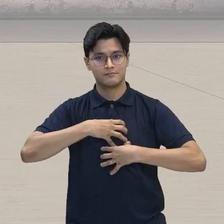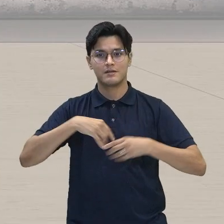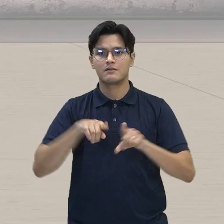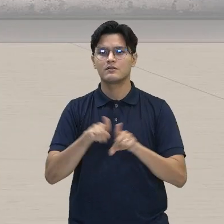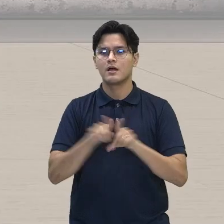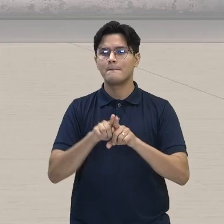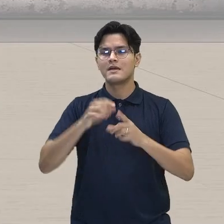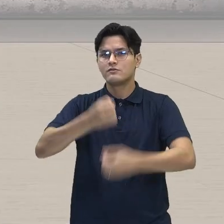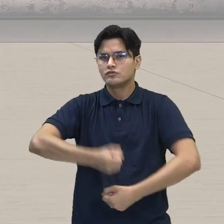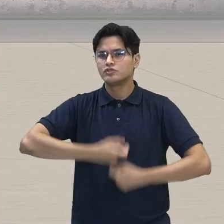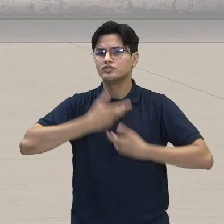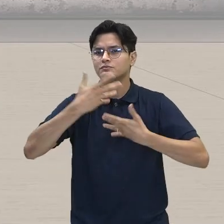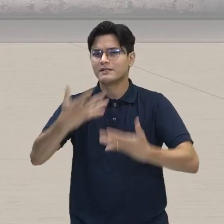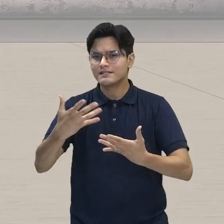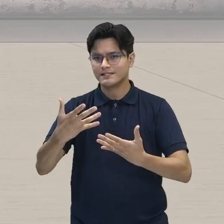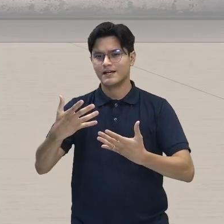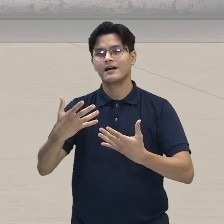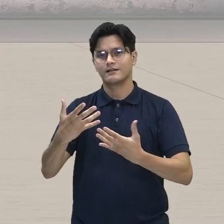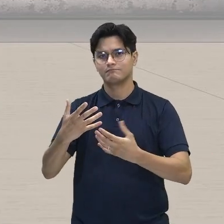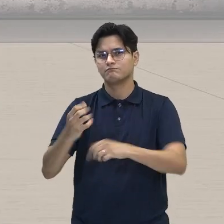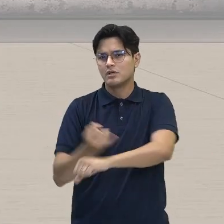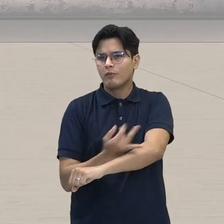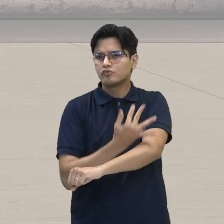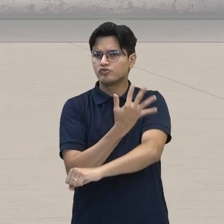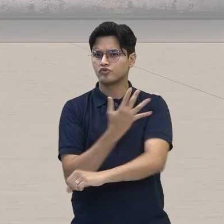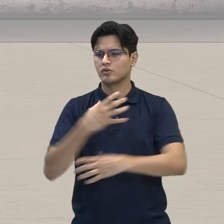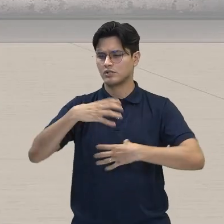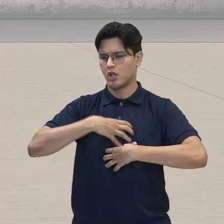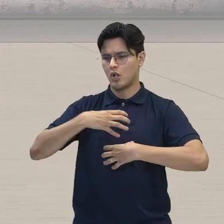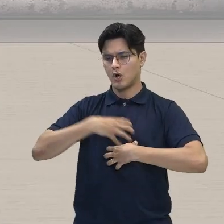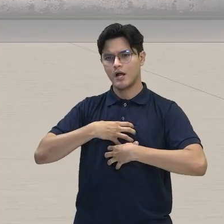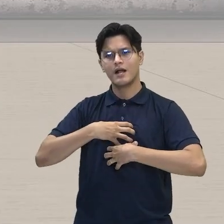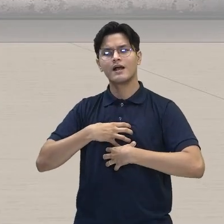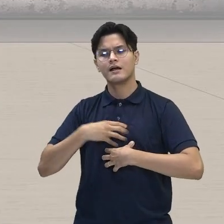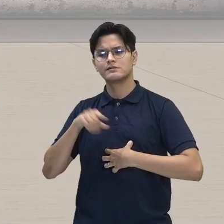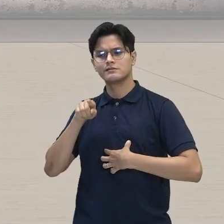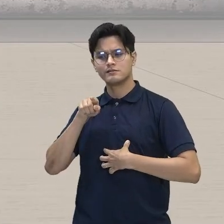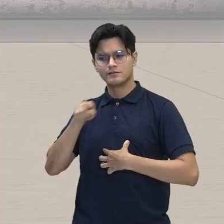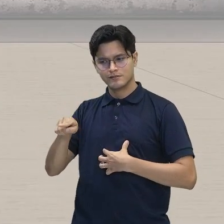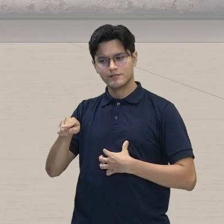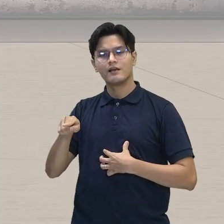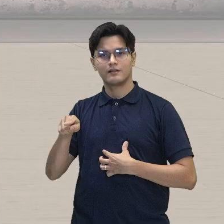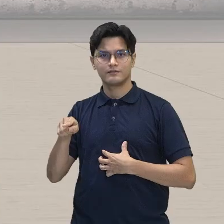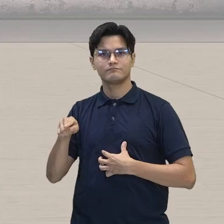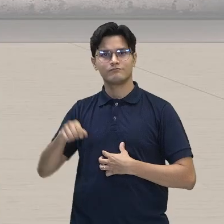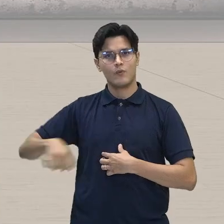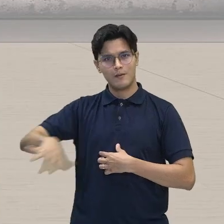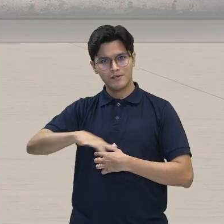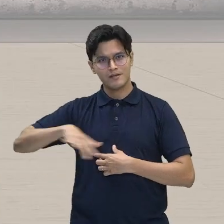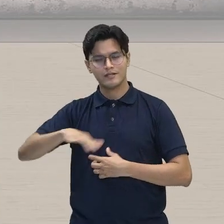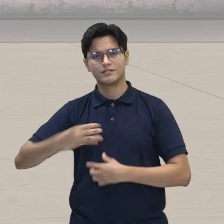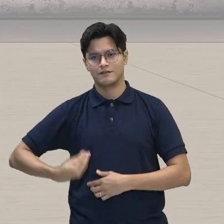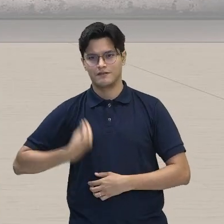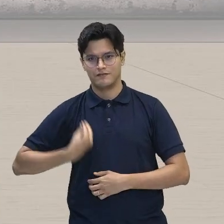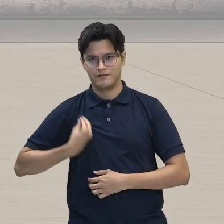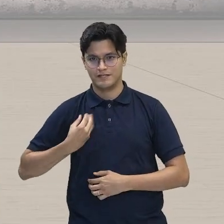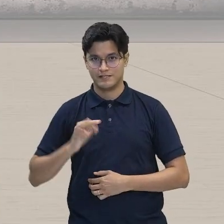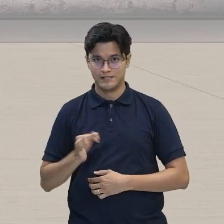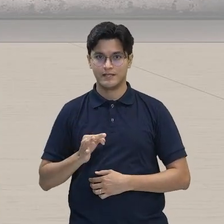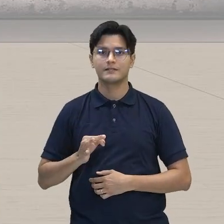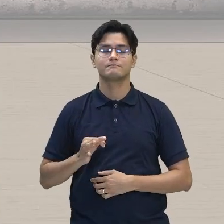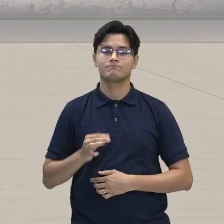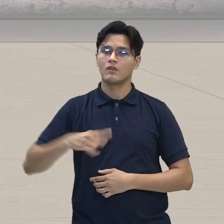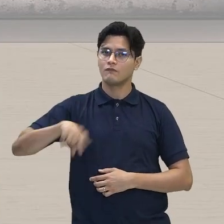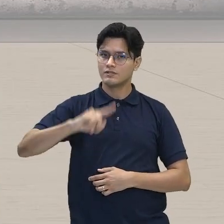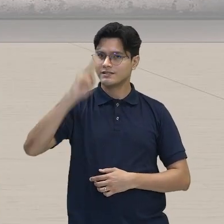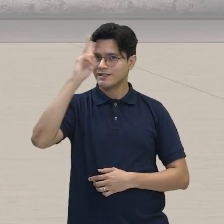e as sensações que ela tem a respeito do ambiente onde ela vive. E para vocês relembrarem como são